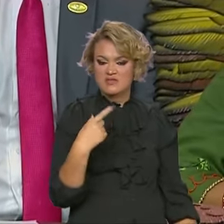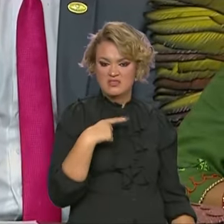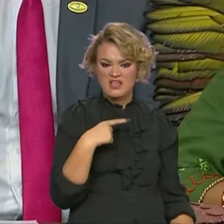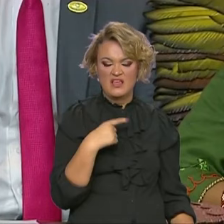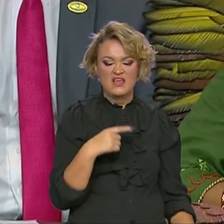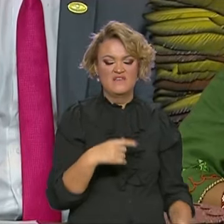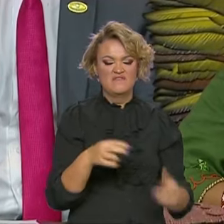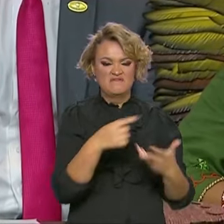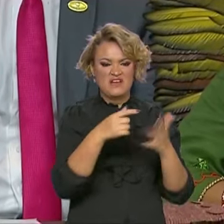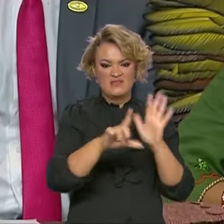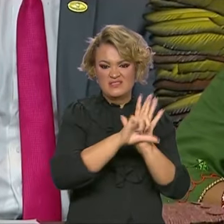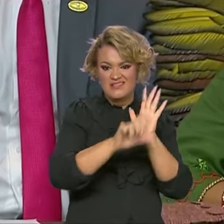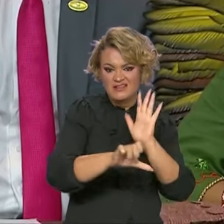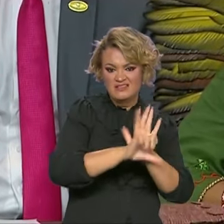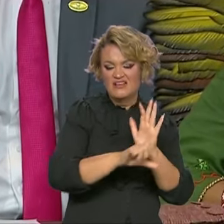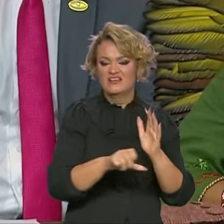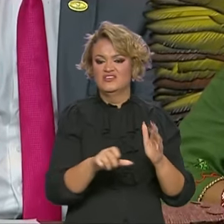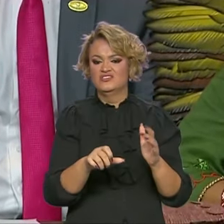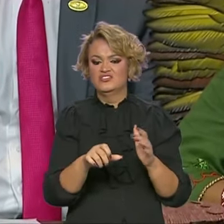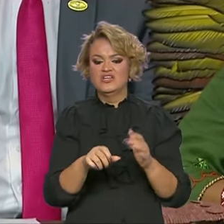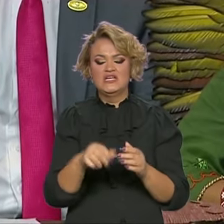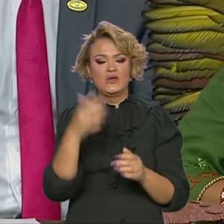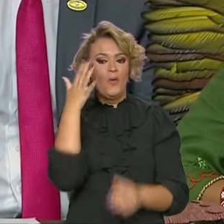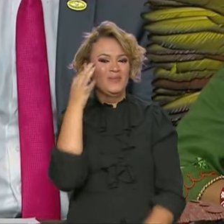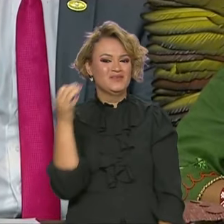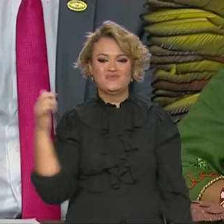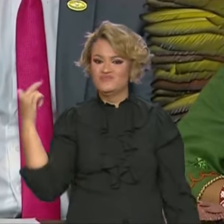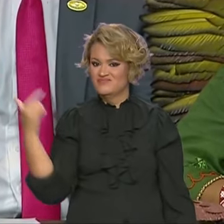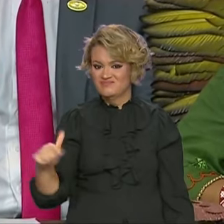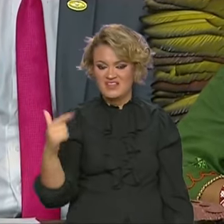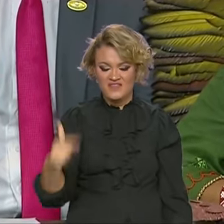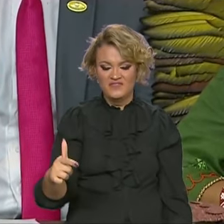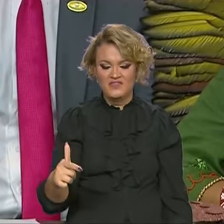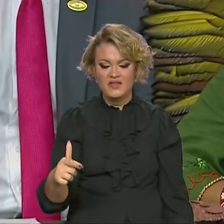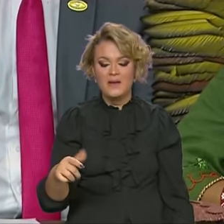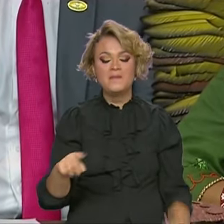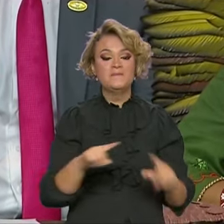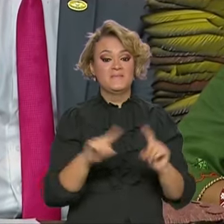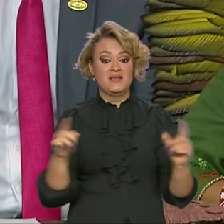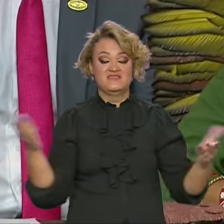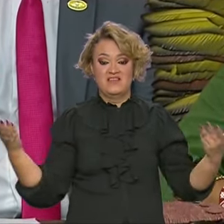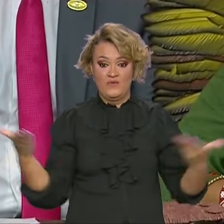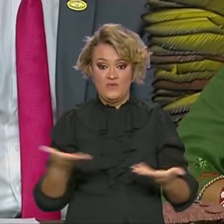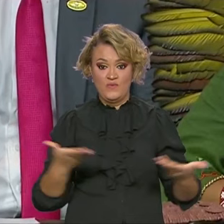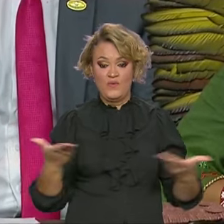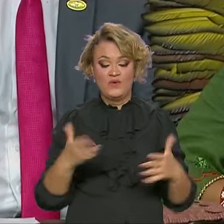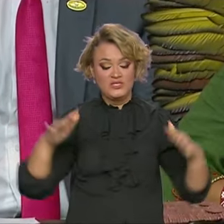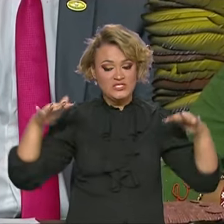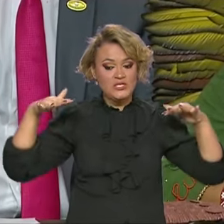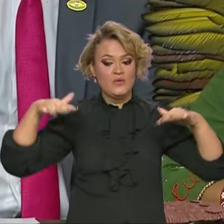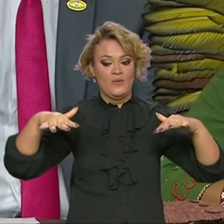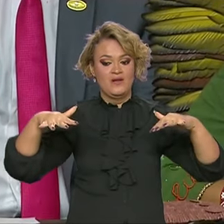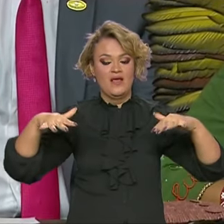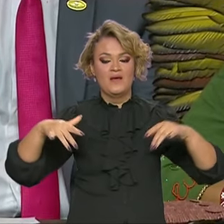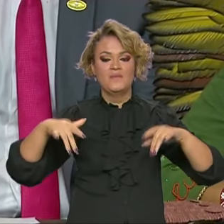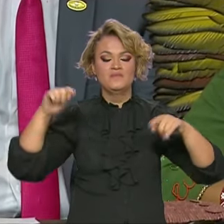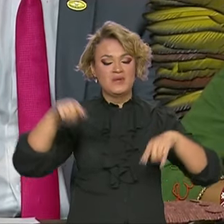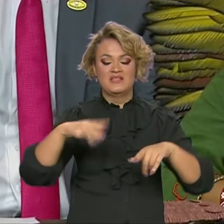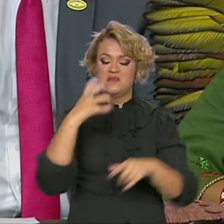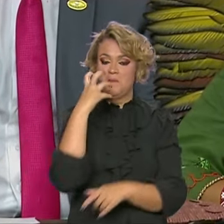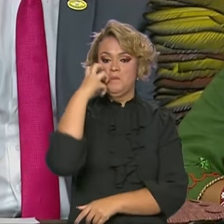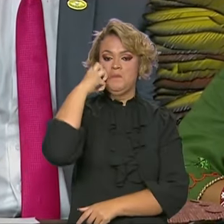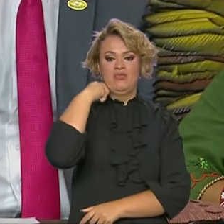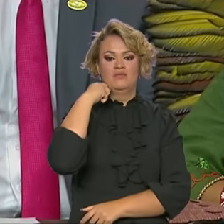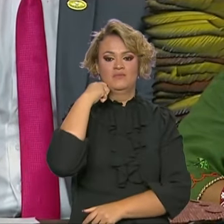pela ilegalidade e pela incompreensão, chegou o momento de olharmos para este